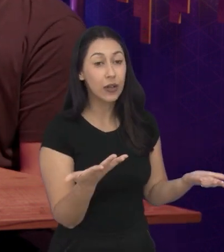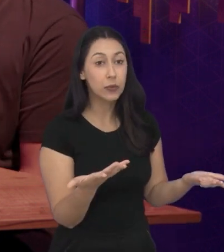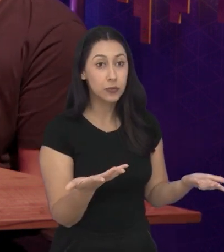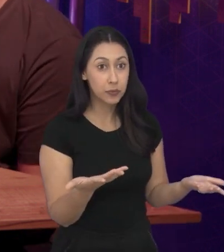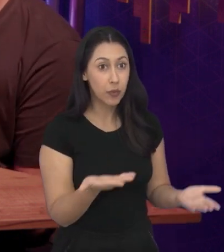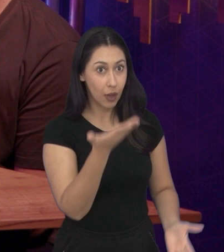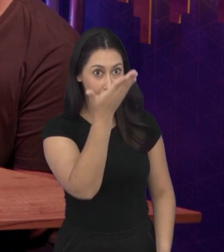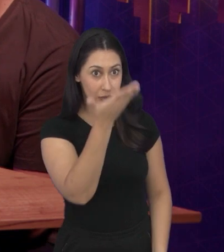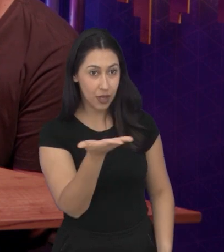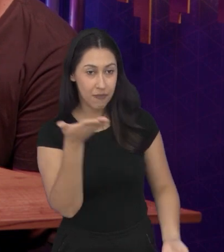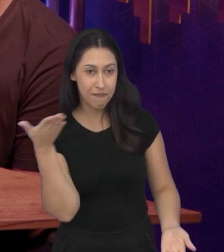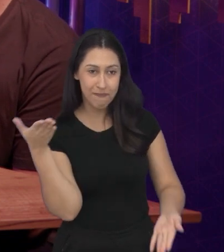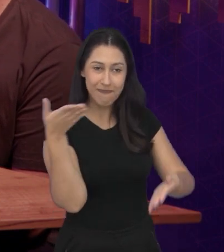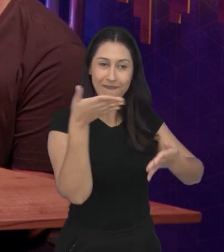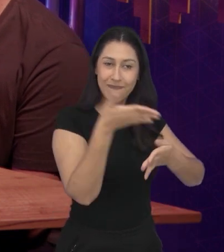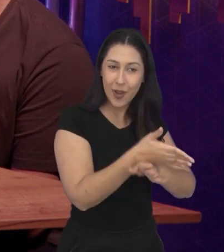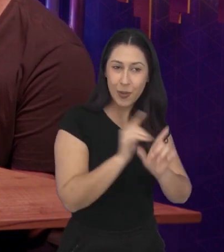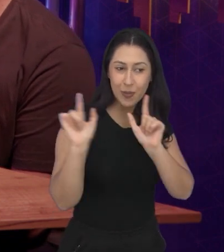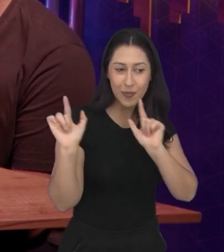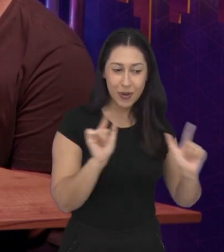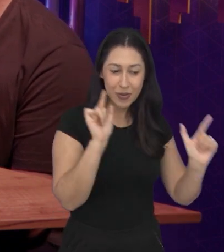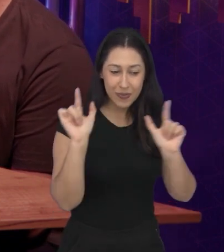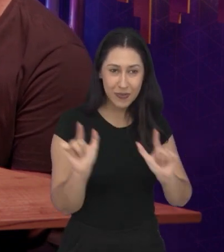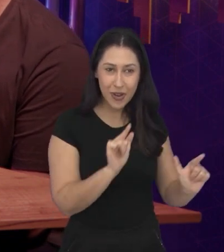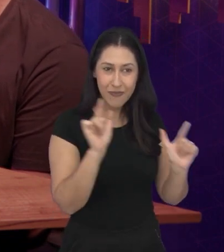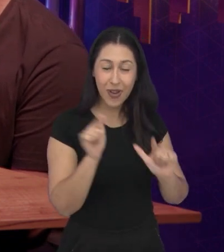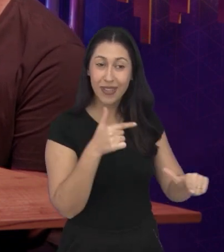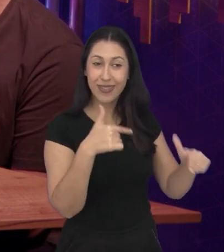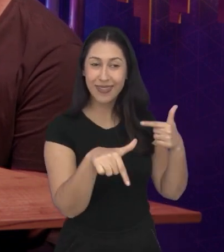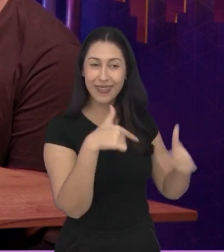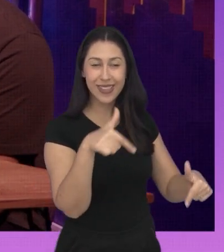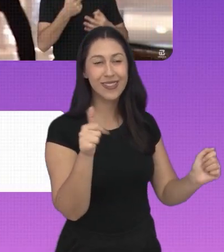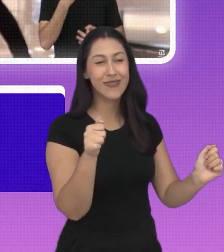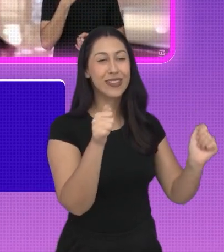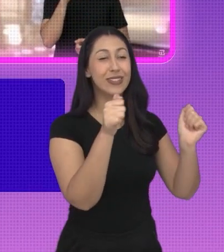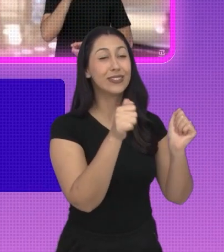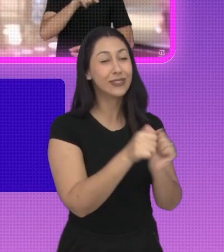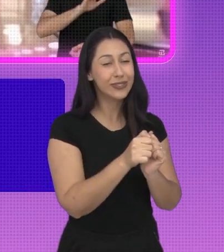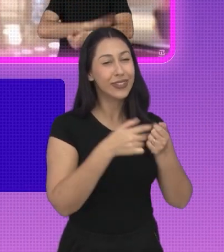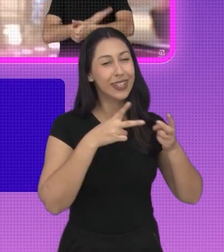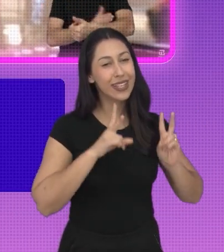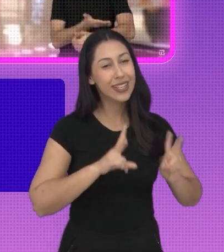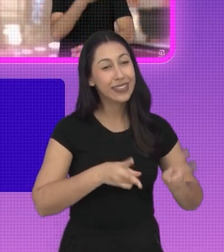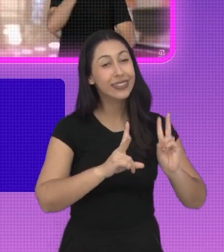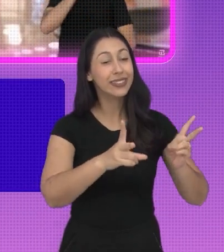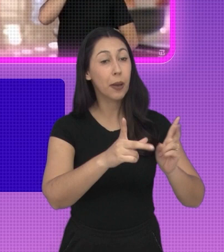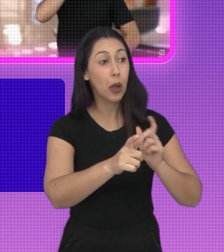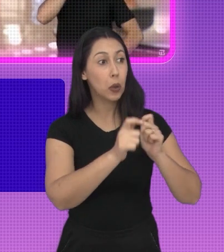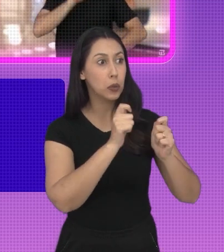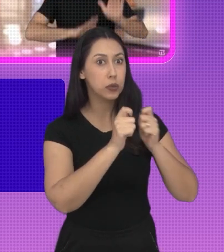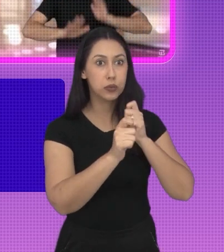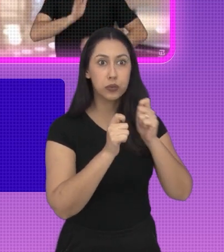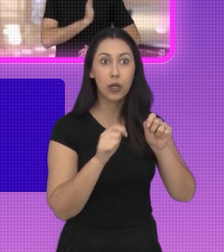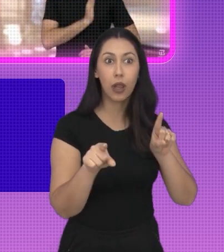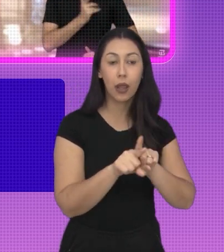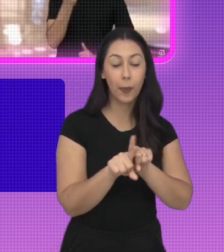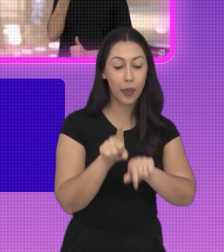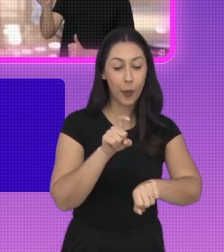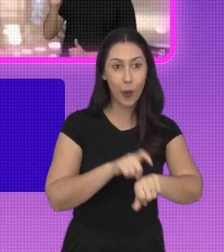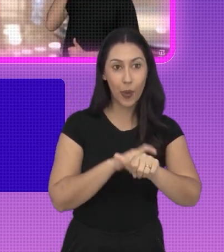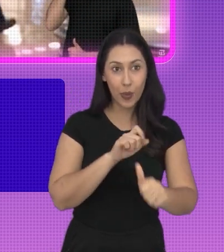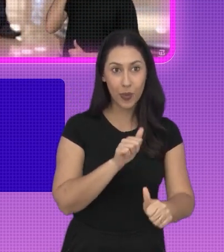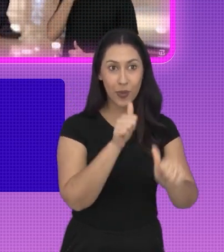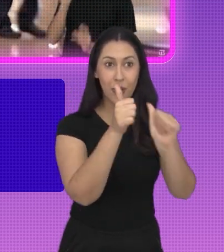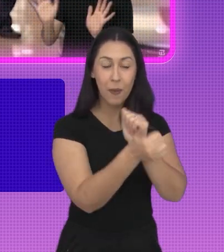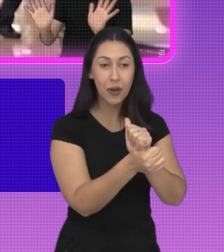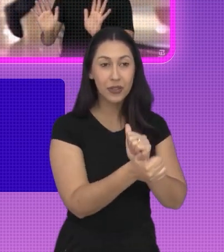João, você faz parte aqui, né, da nossa programação, trabalha aqui com a gente na TV Câmara e você tá sempre no Factual e também no Hora do